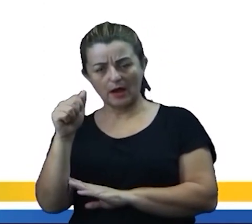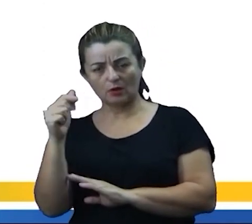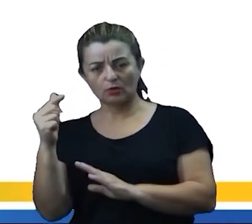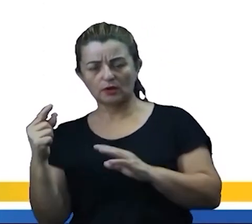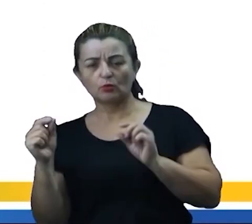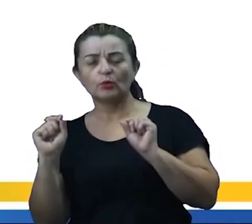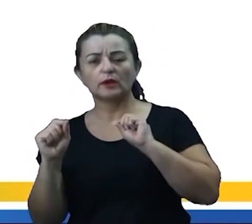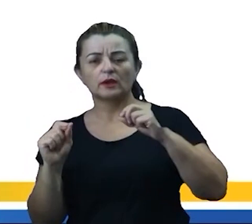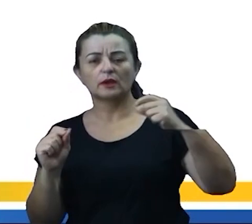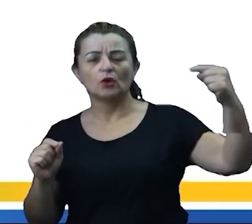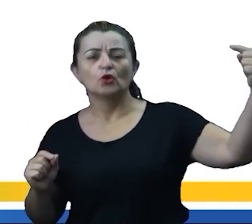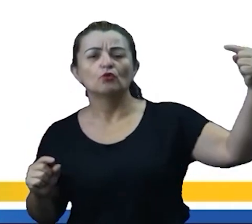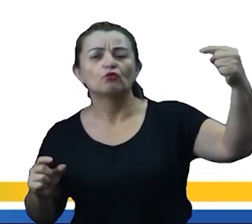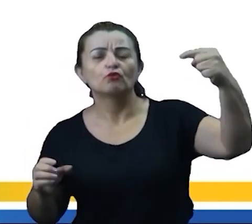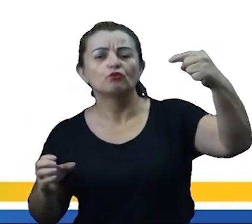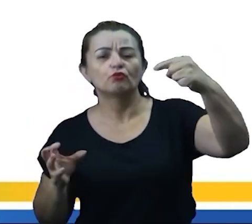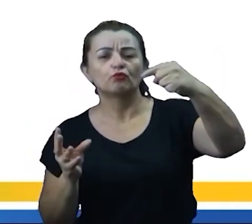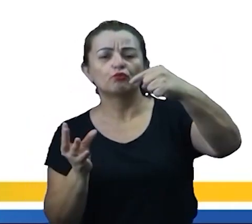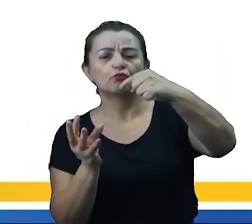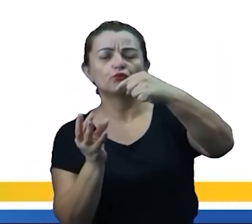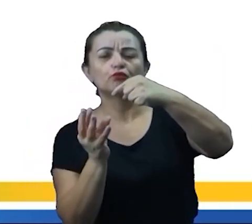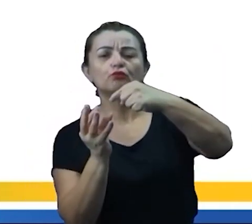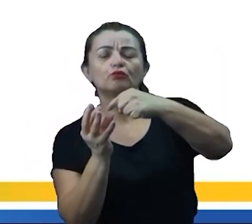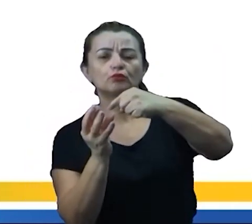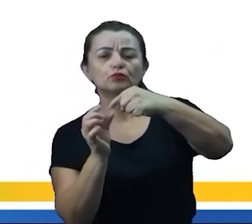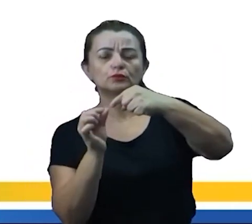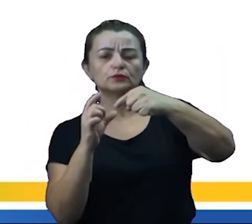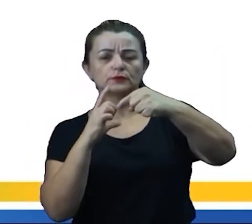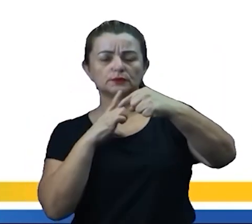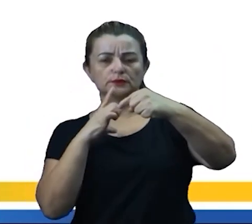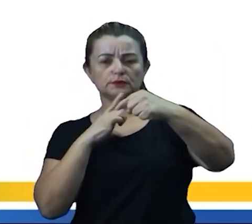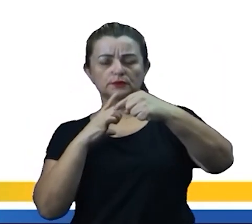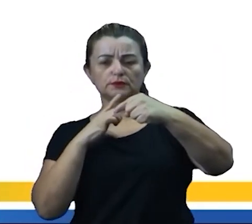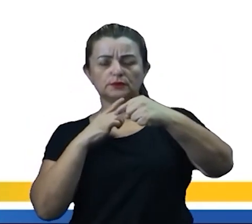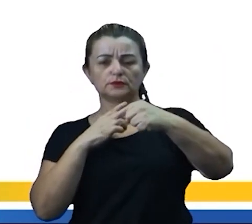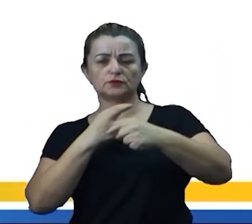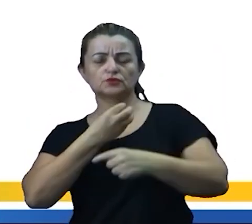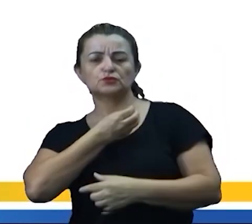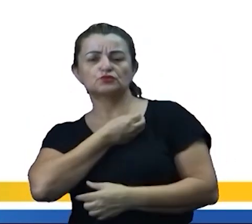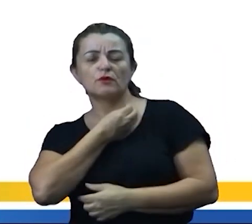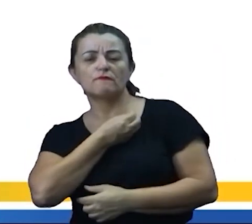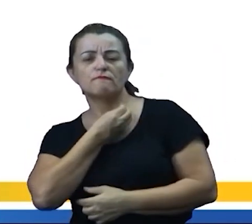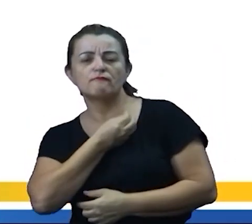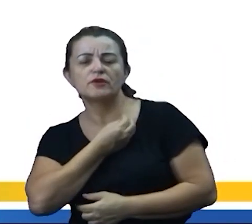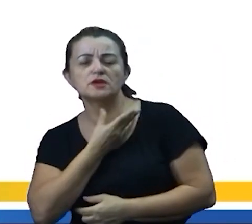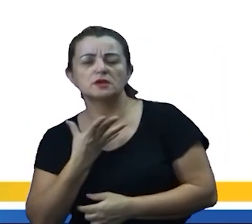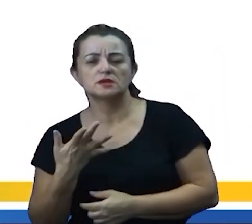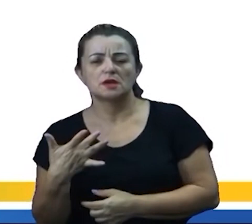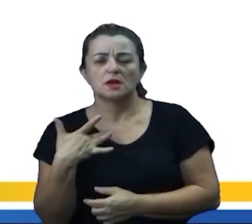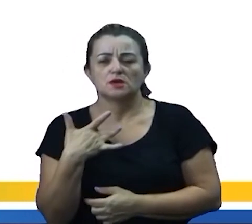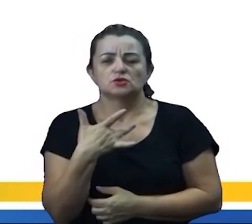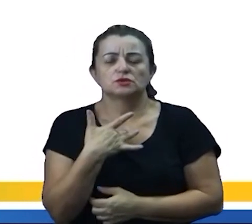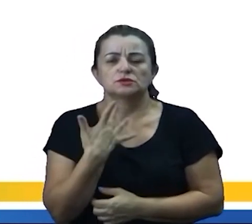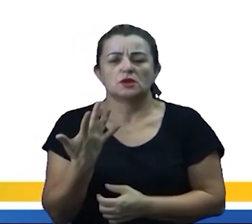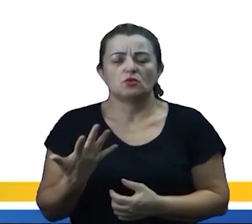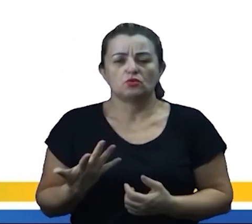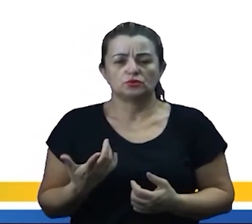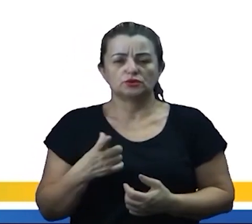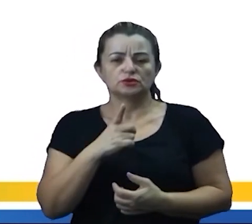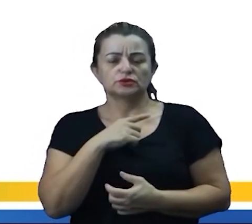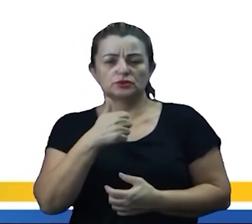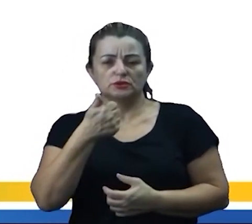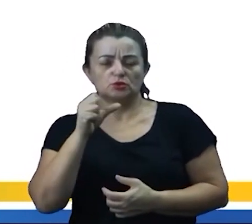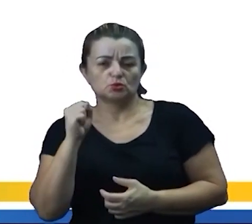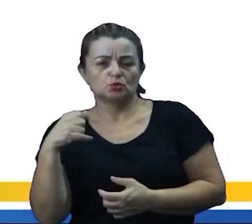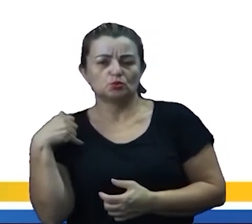repente no meio do deslumbramento que produzira seu fulgor, né? Ali sua vivicitude. Tinha ela 18 anos